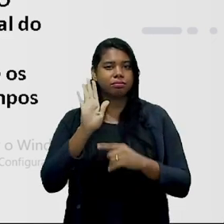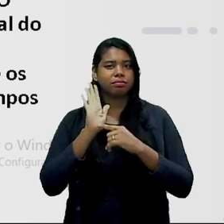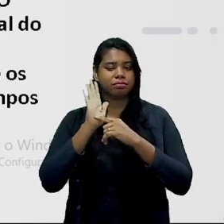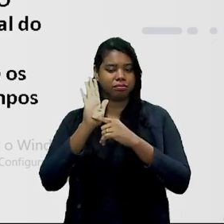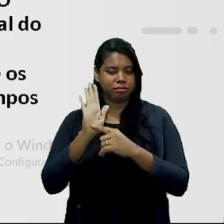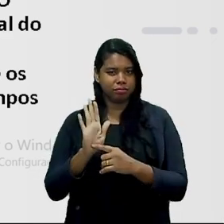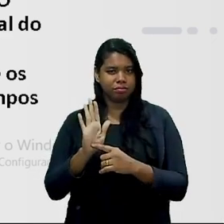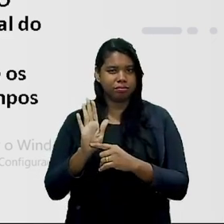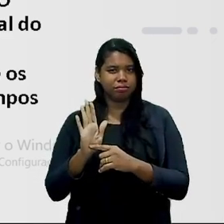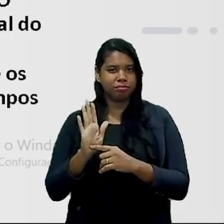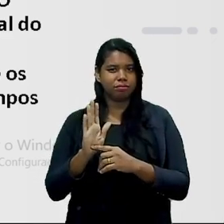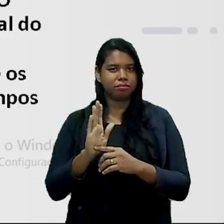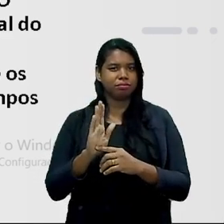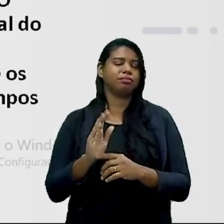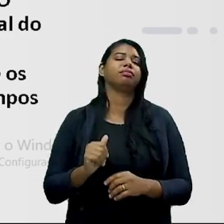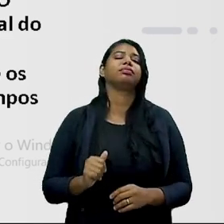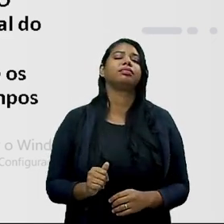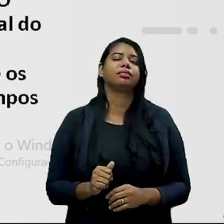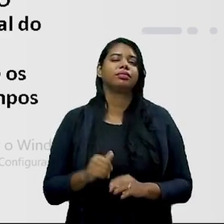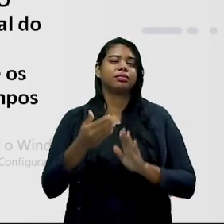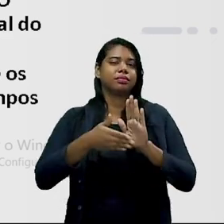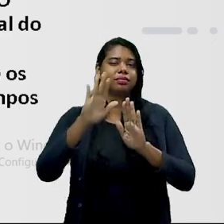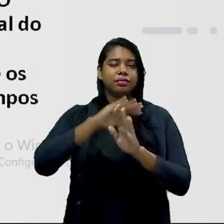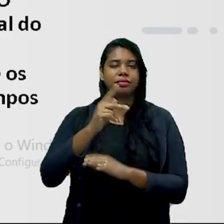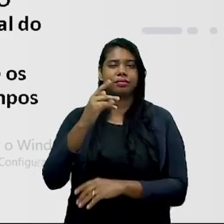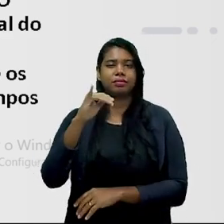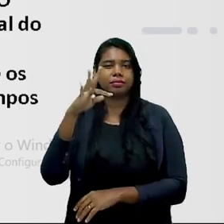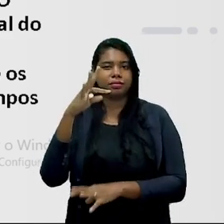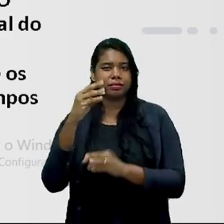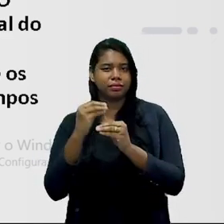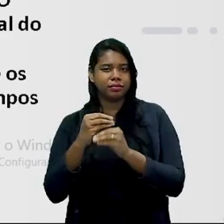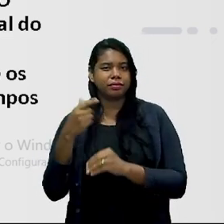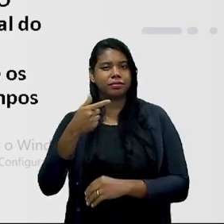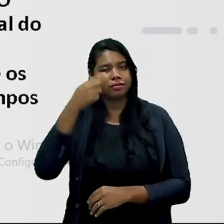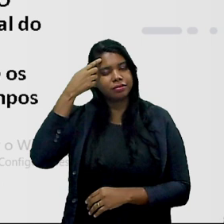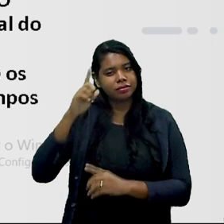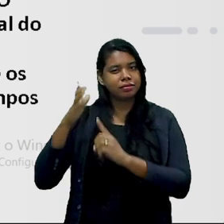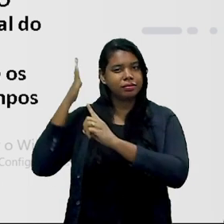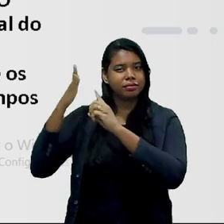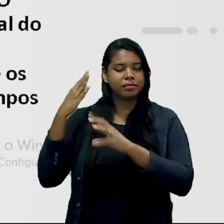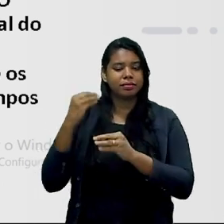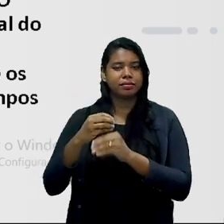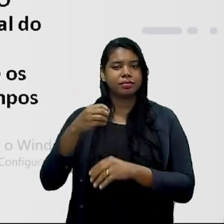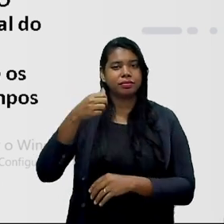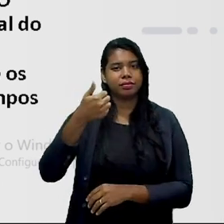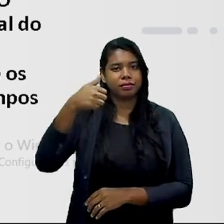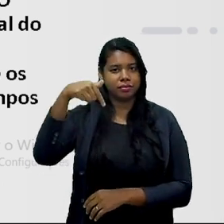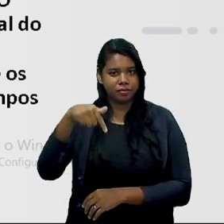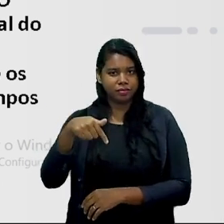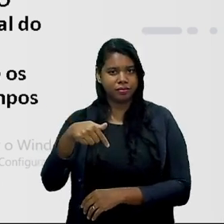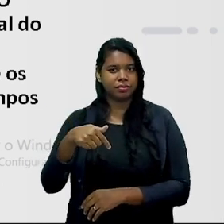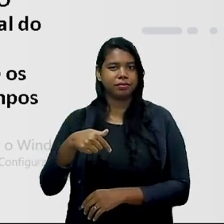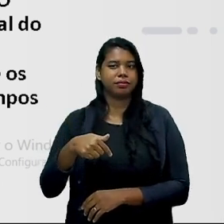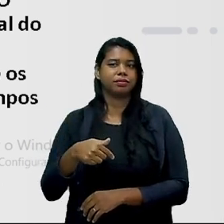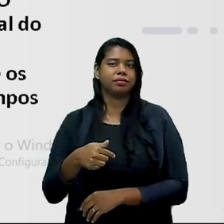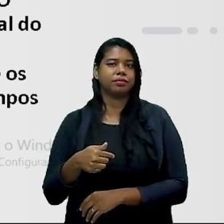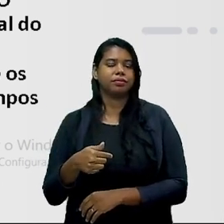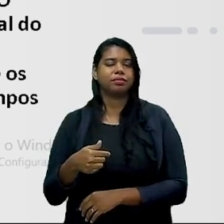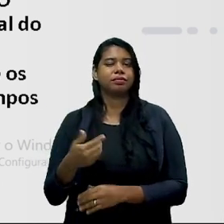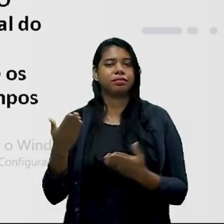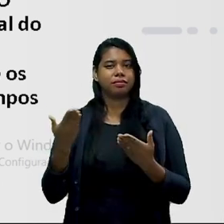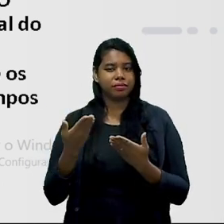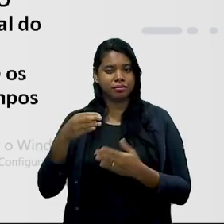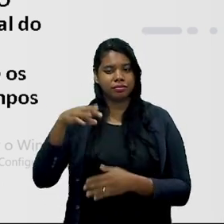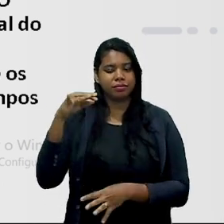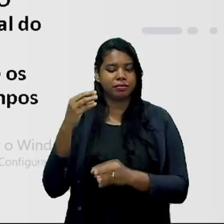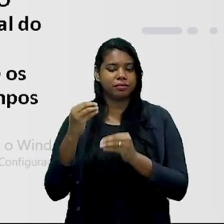Canva, Lean Canvas e Pitch. Hoje, no nosso segundo dia de evento, 17/5, temos a palestra Smart